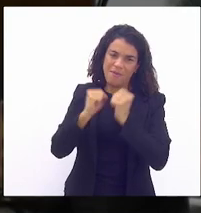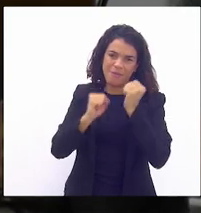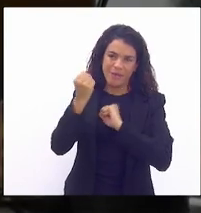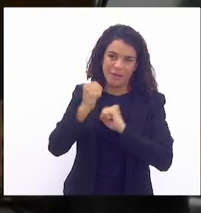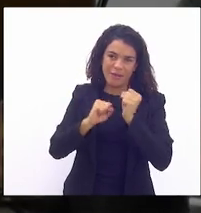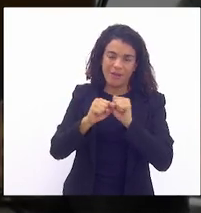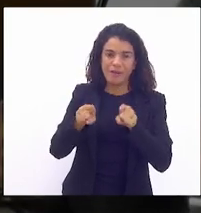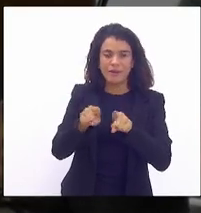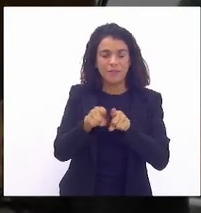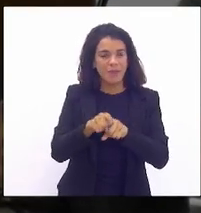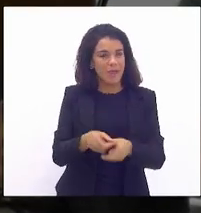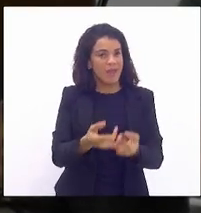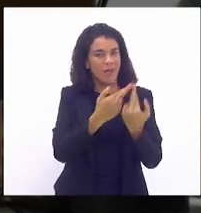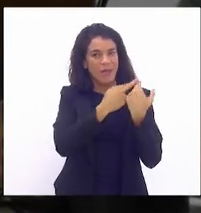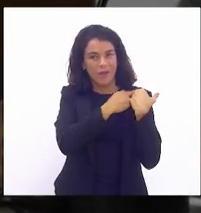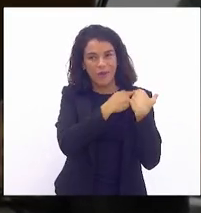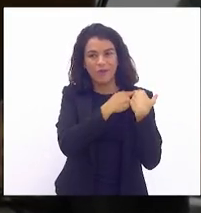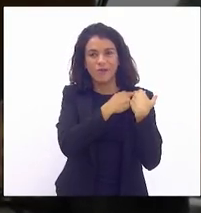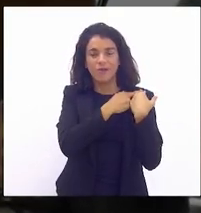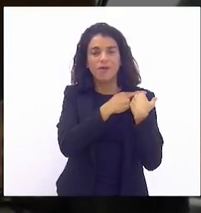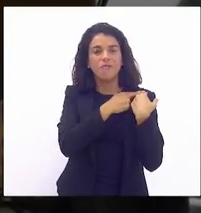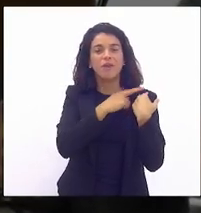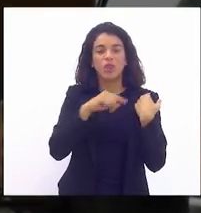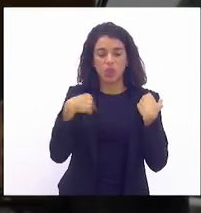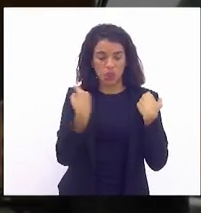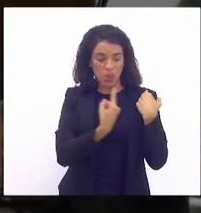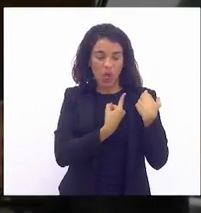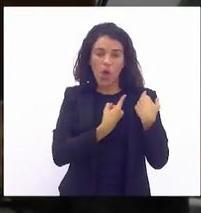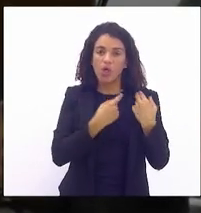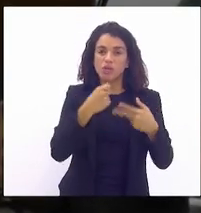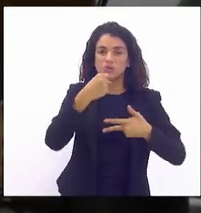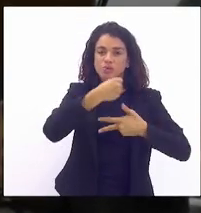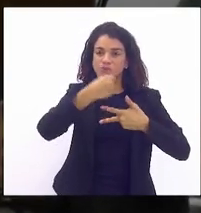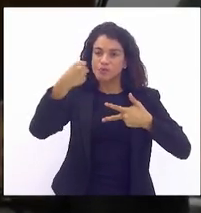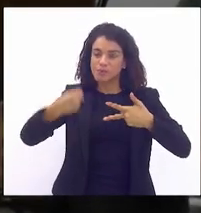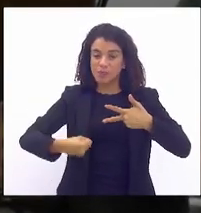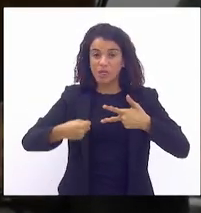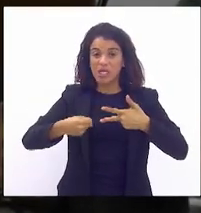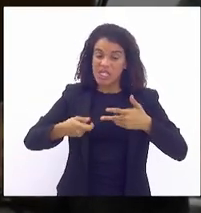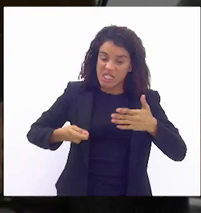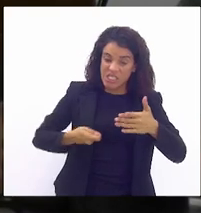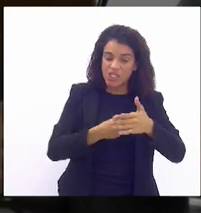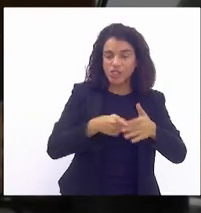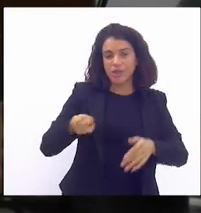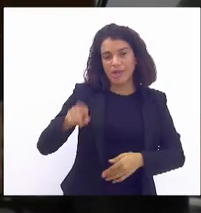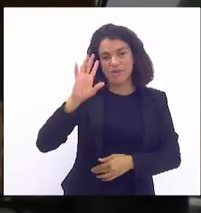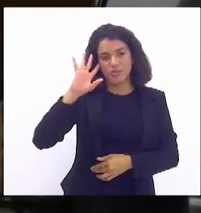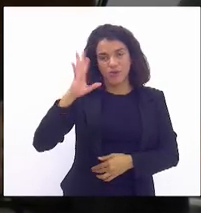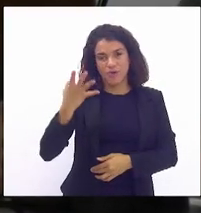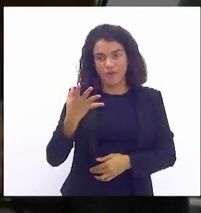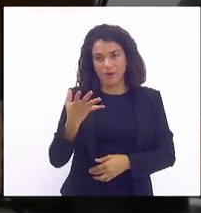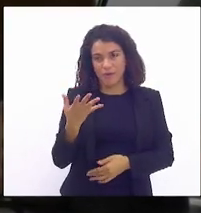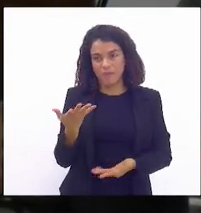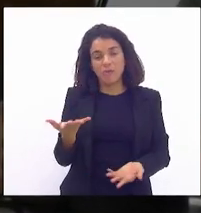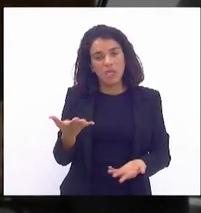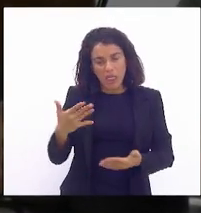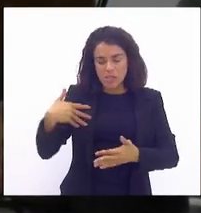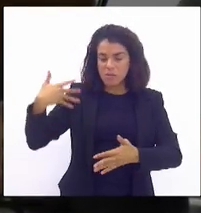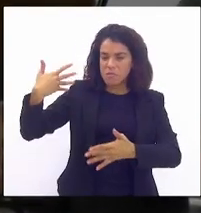e é um dever público nosso exigir que ela resolva. E assim tem sido